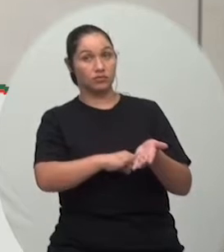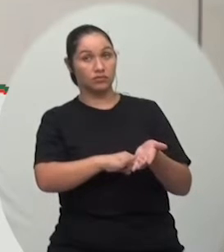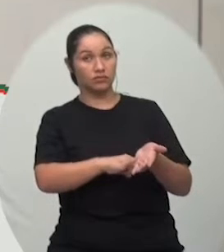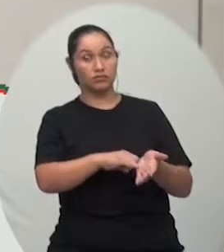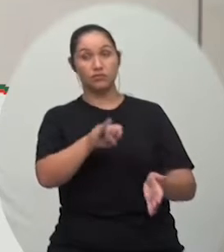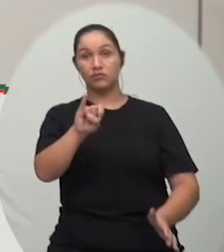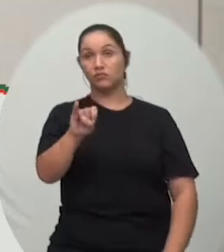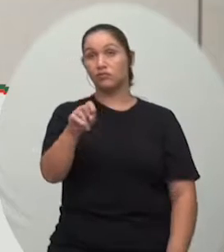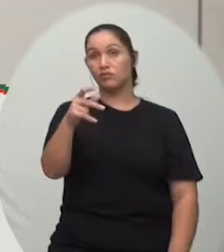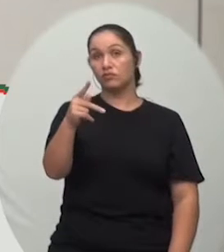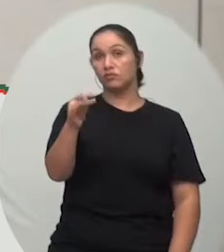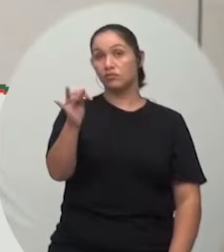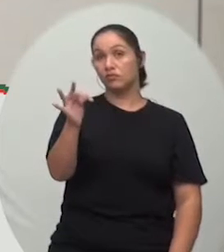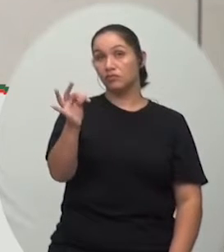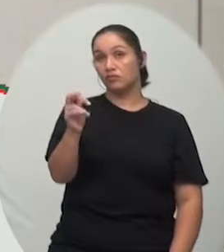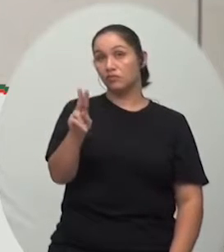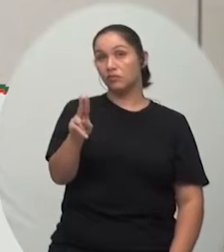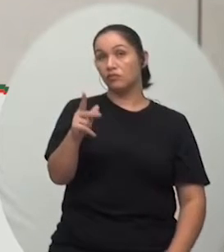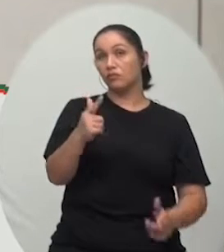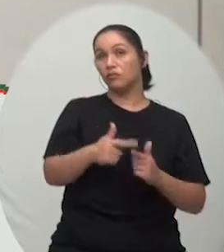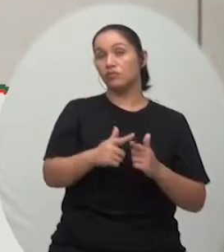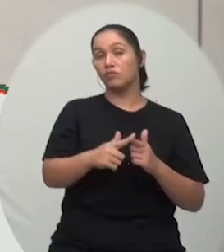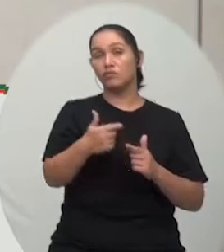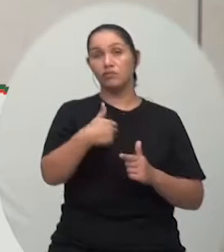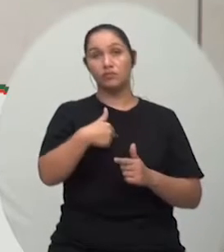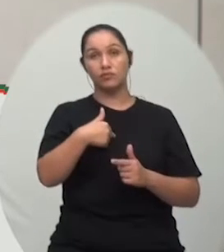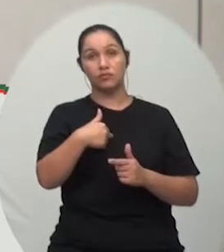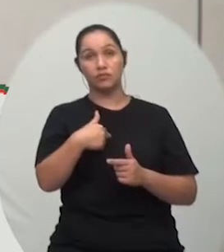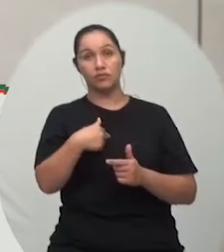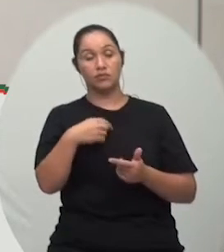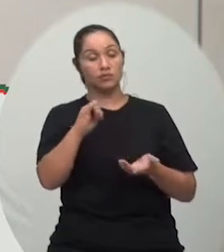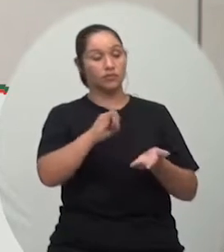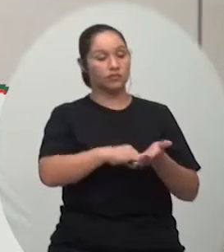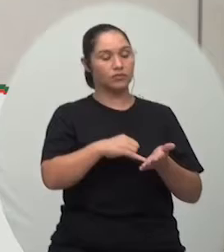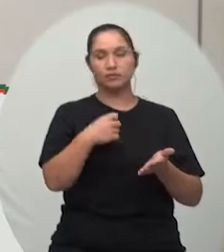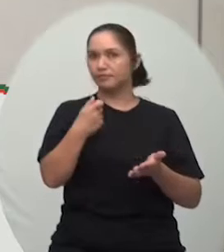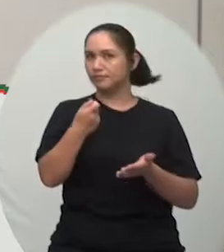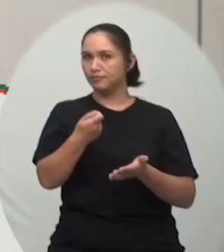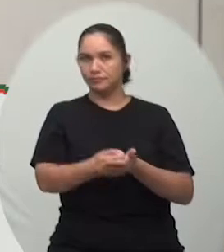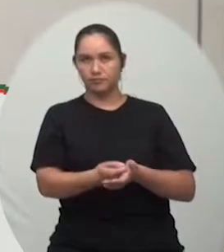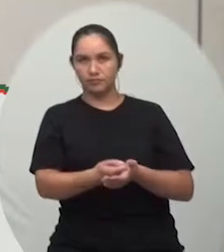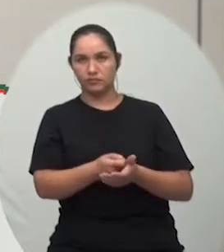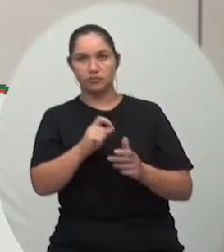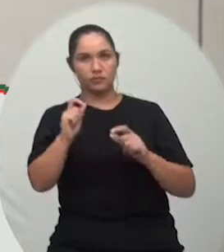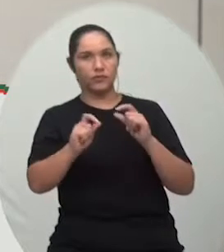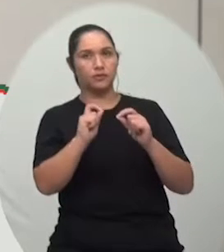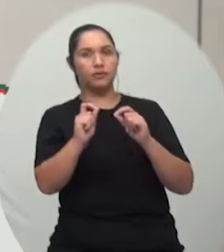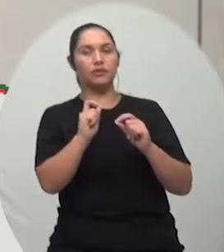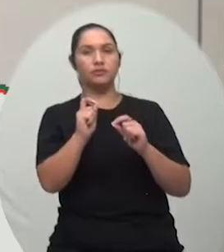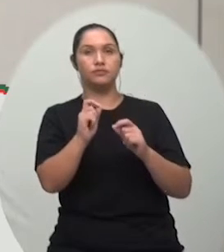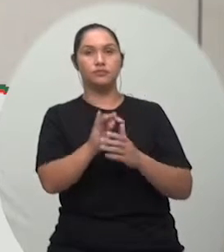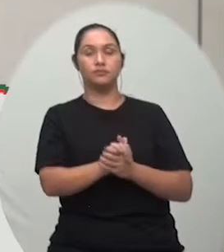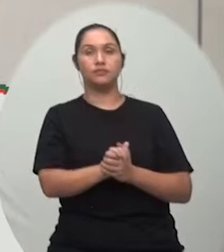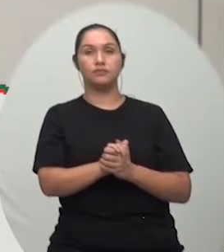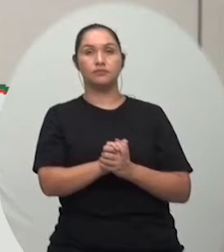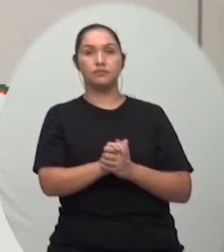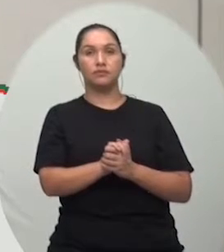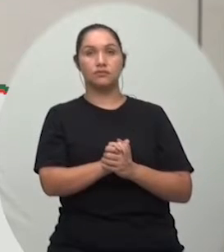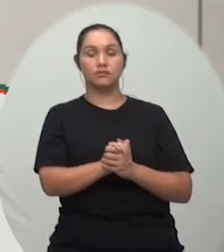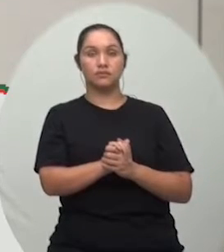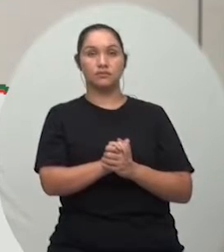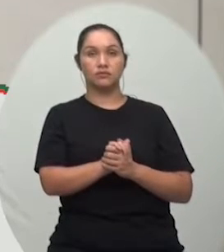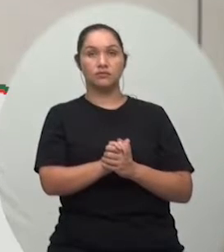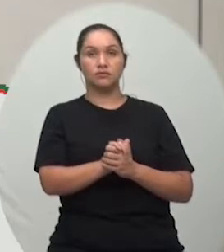de concessão de isenção de IPTU prevê exatamente essa condição. Na